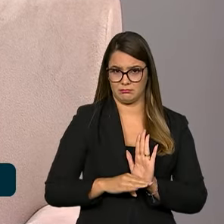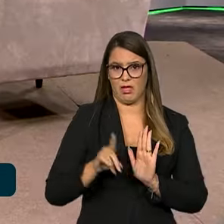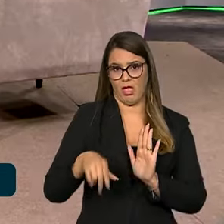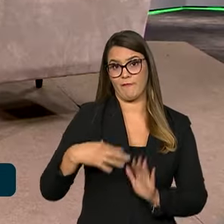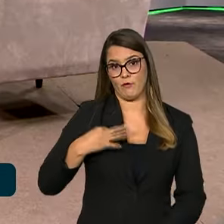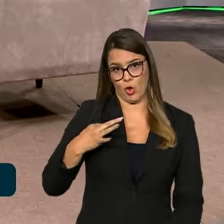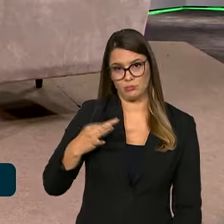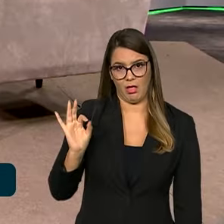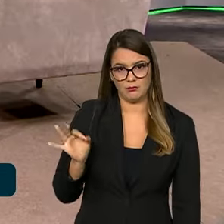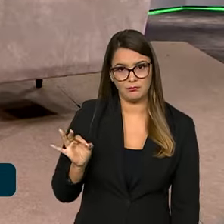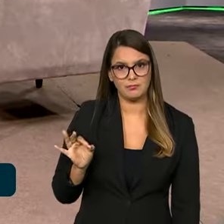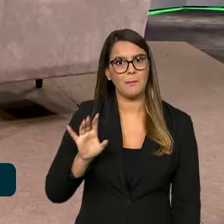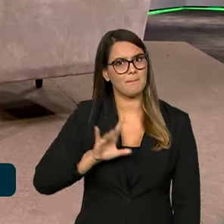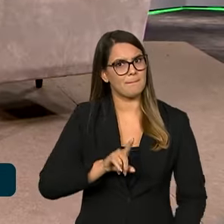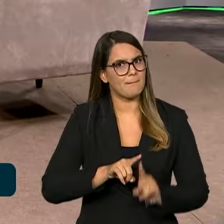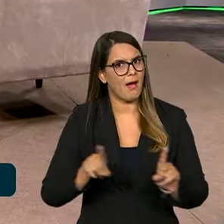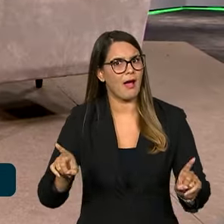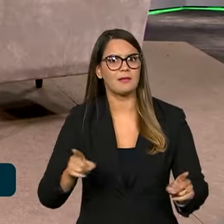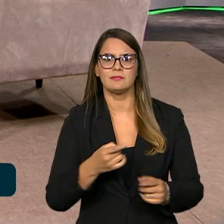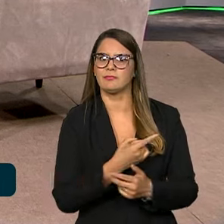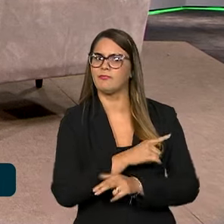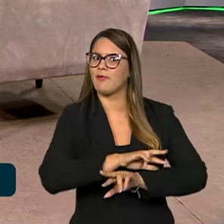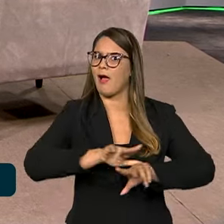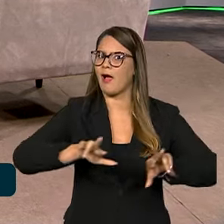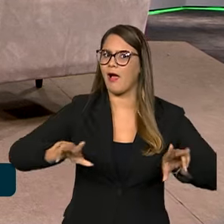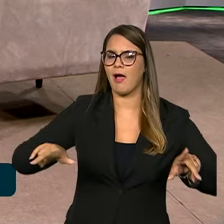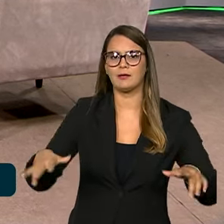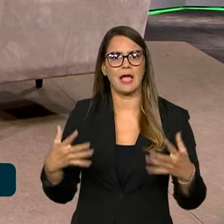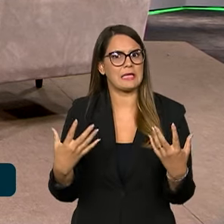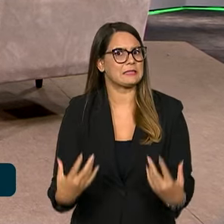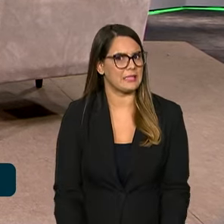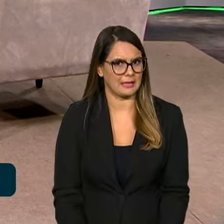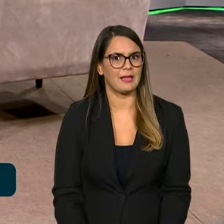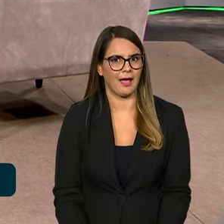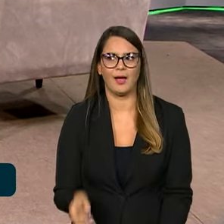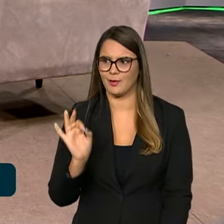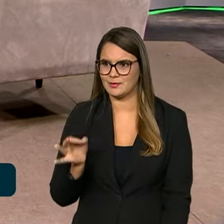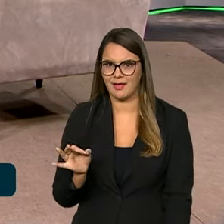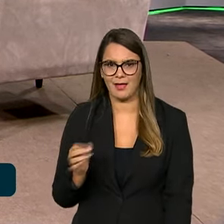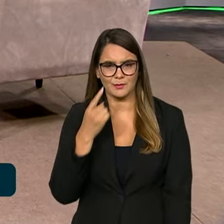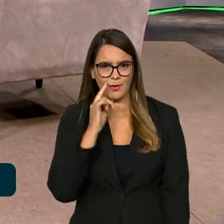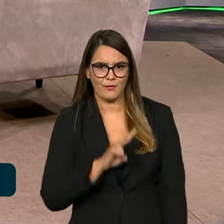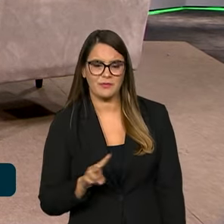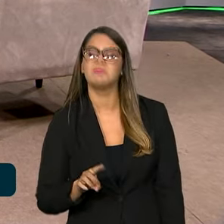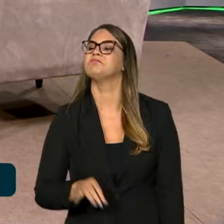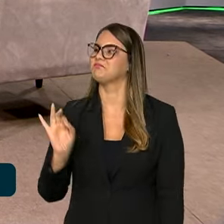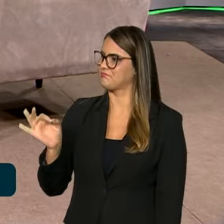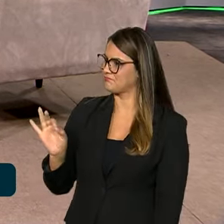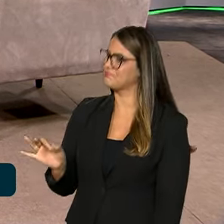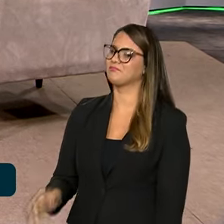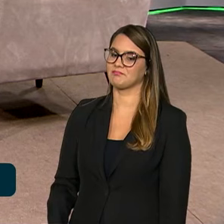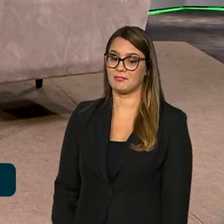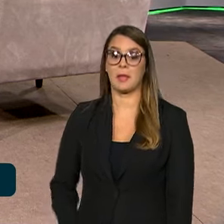voluntária E no entanto foi uma adesão eh praticamente total né pelo que a gente viu foi mas